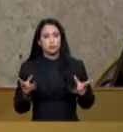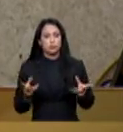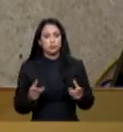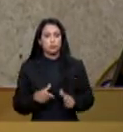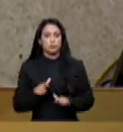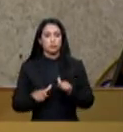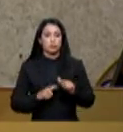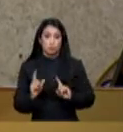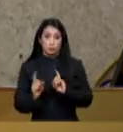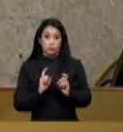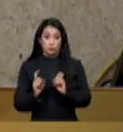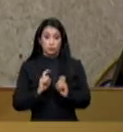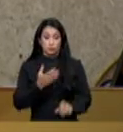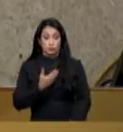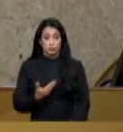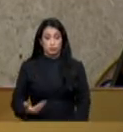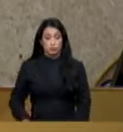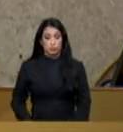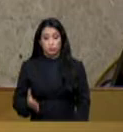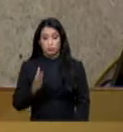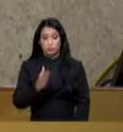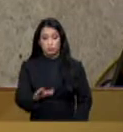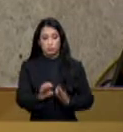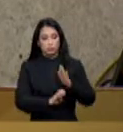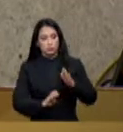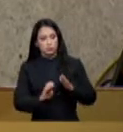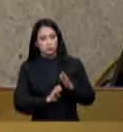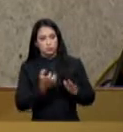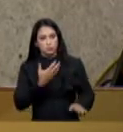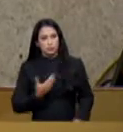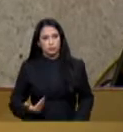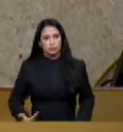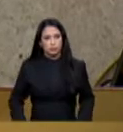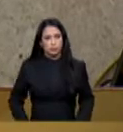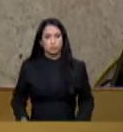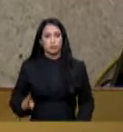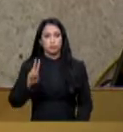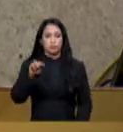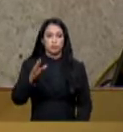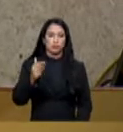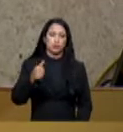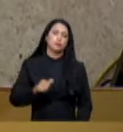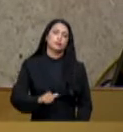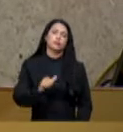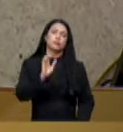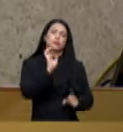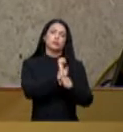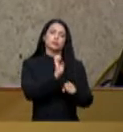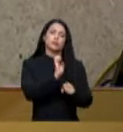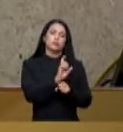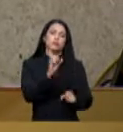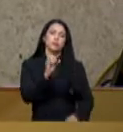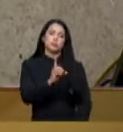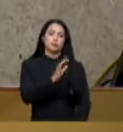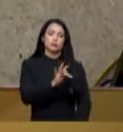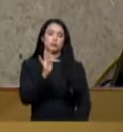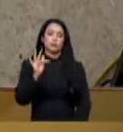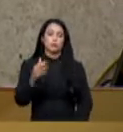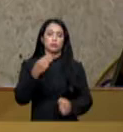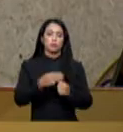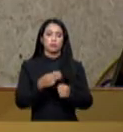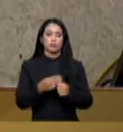para as administrações públicas diretas, autárquicas e fundacionais da União, Estado, Distrito Federal e Municípios,